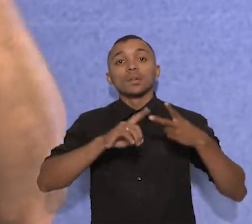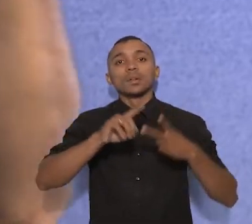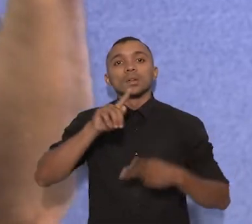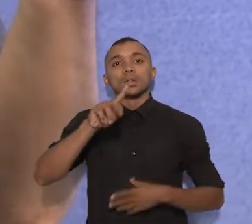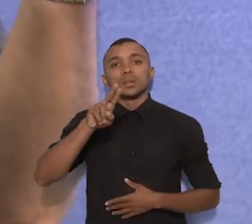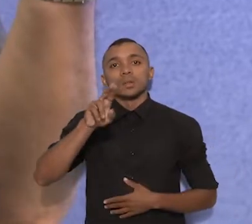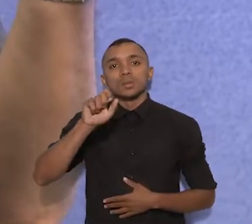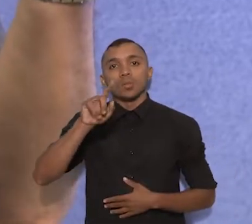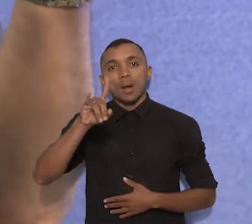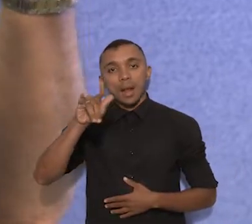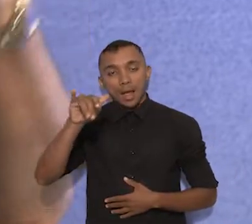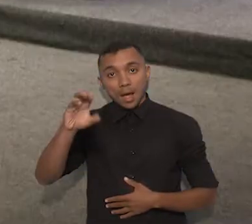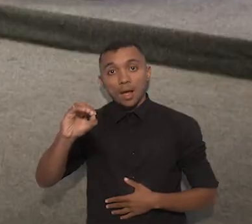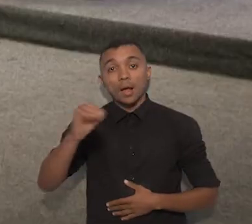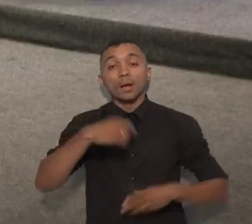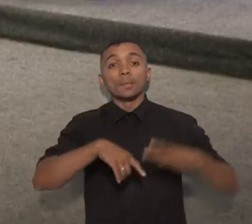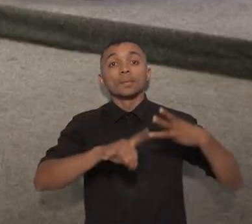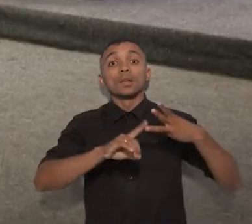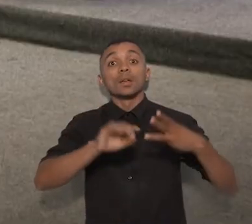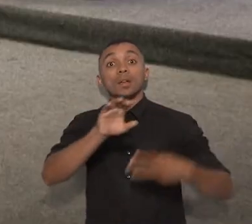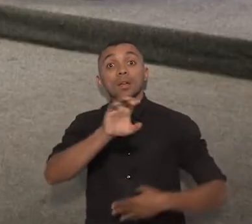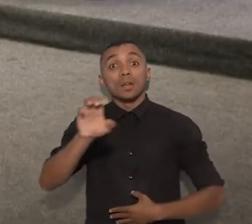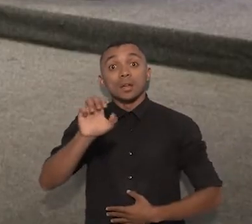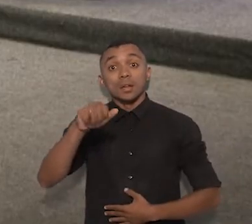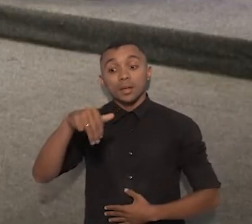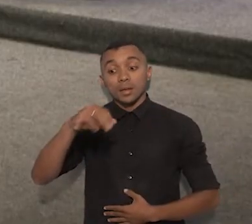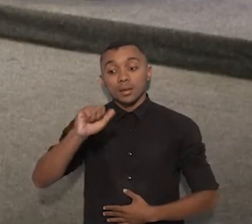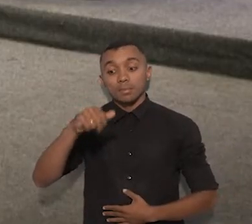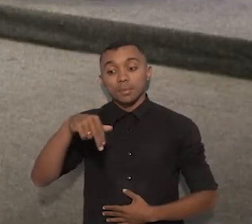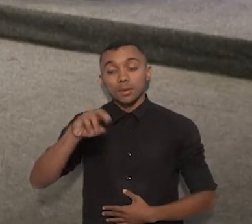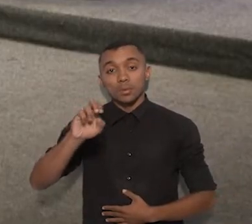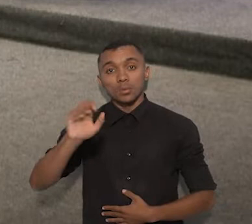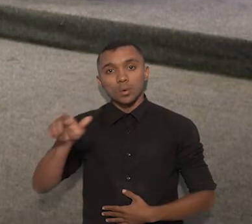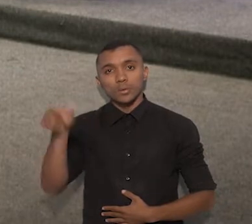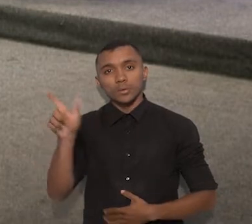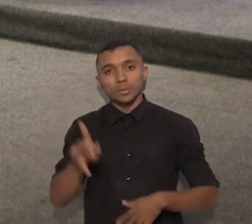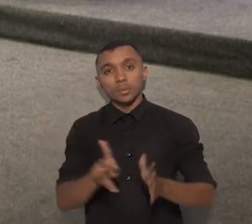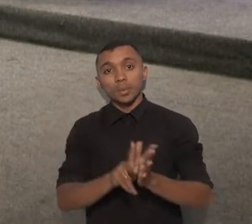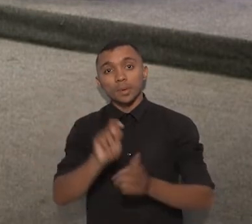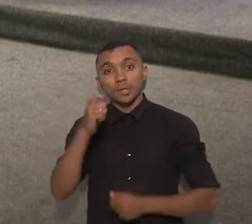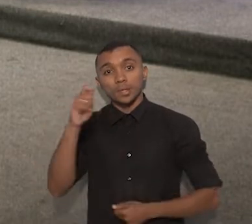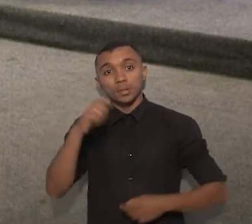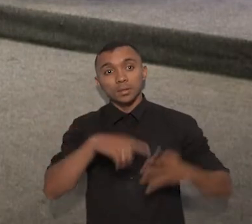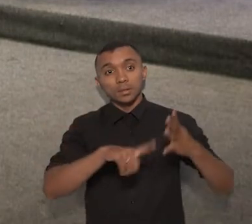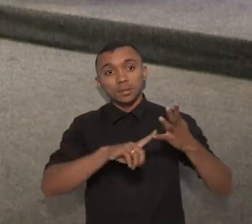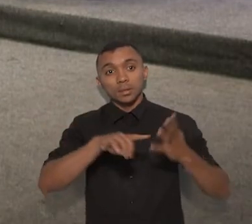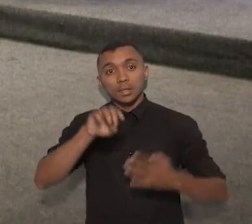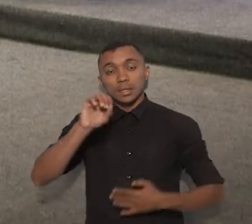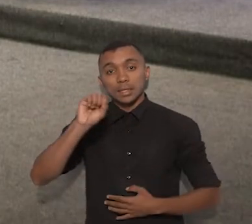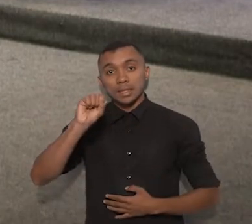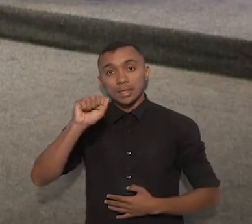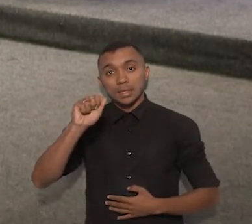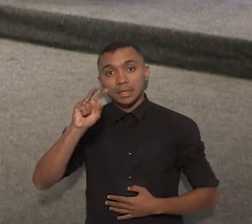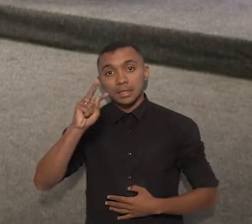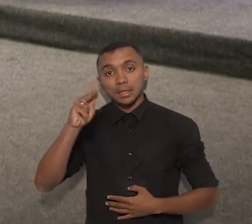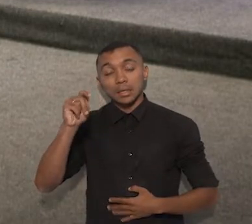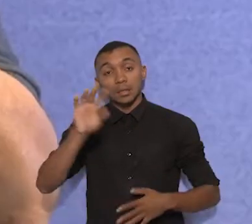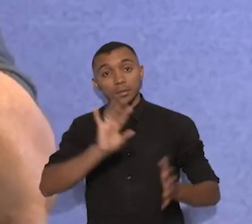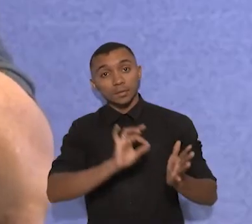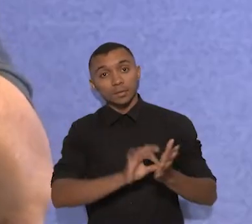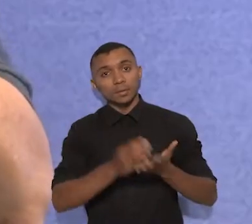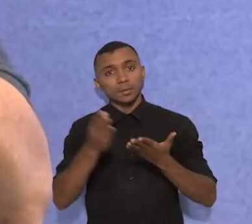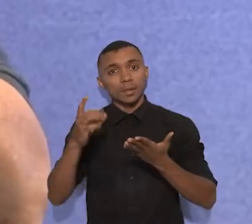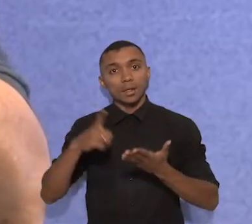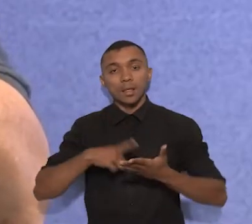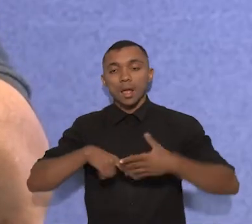O Emanuel, que é o lateral agora. O Emanuel... O argentino. É, o Sacha... também regularizado. Quer dizer, ele agora vai ter